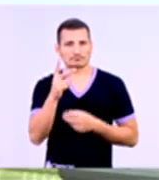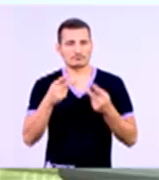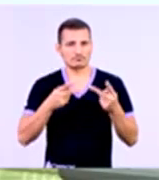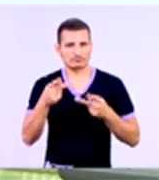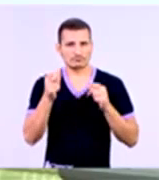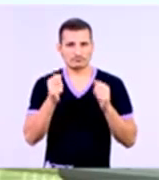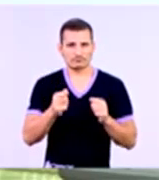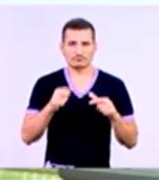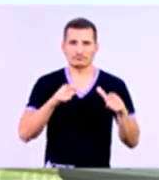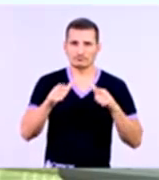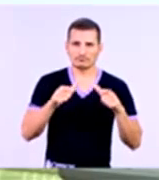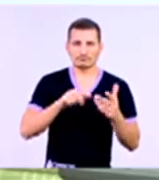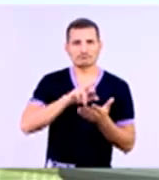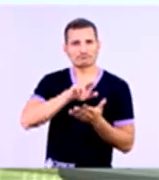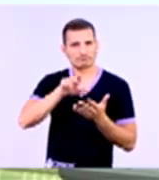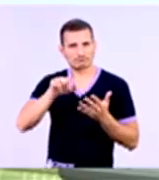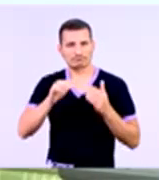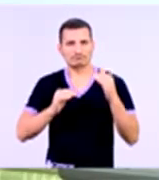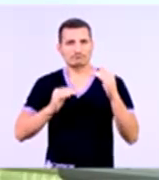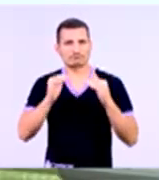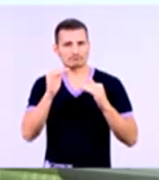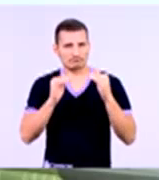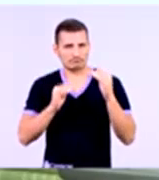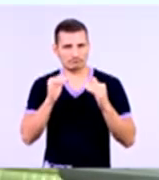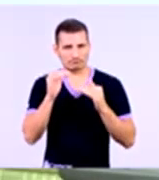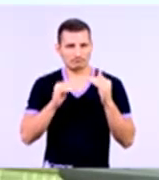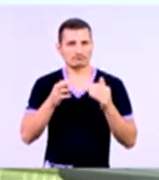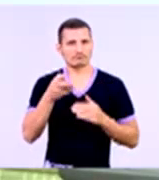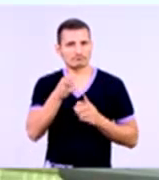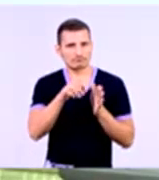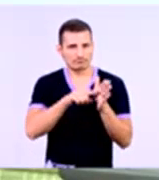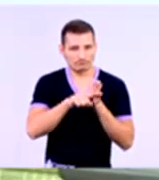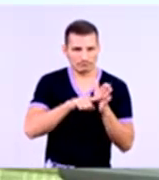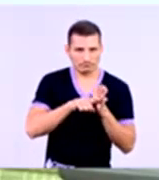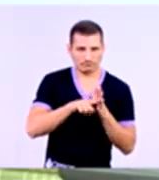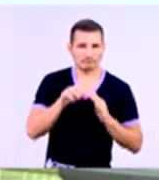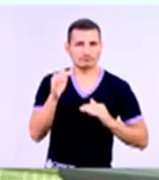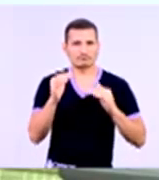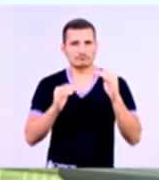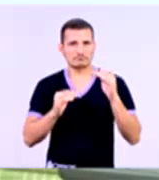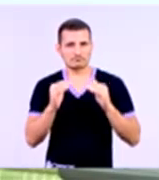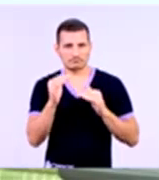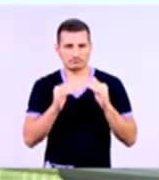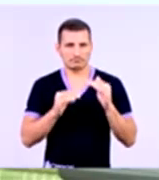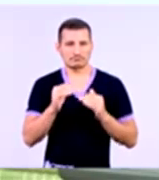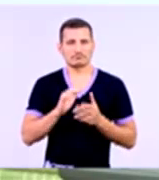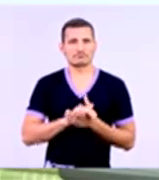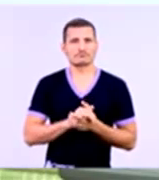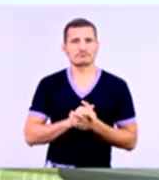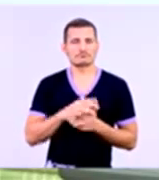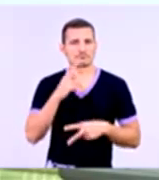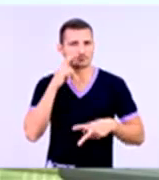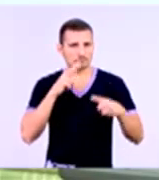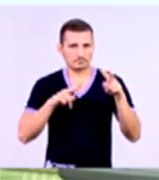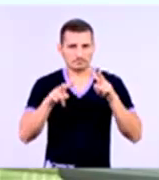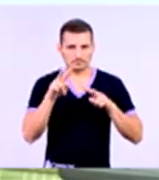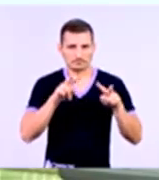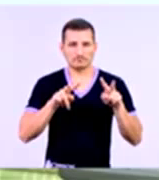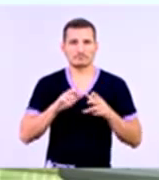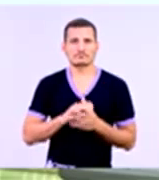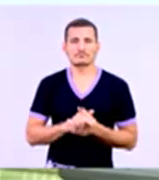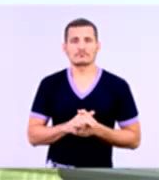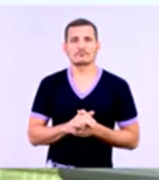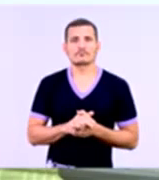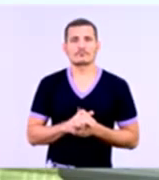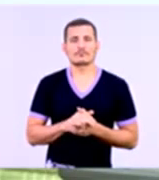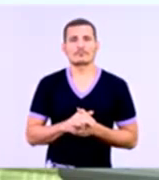trabalhar com diversos níveis de navegação, com diversos níveis de elementos visuais, mas vale a pena